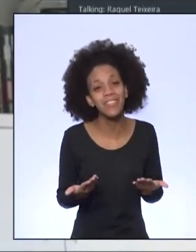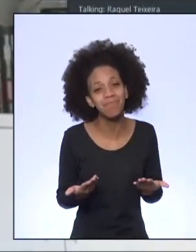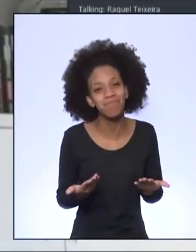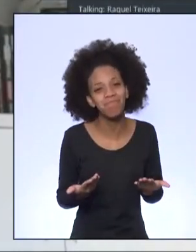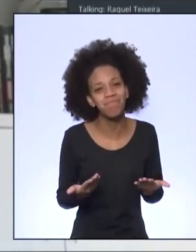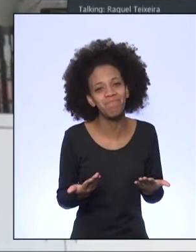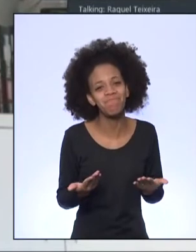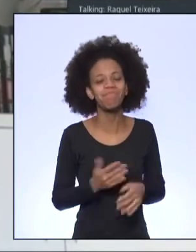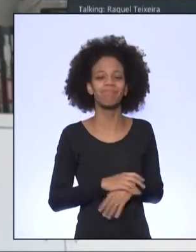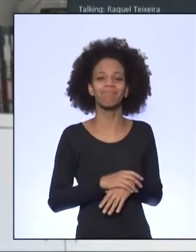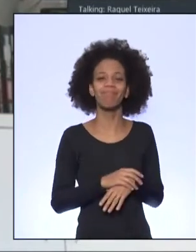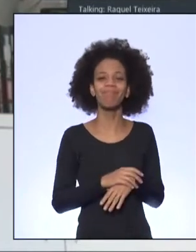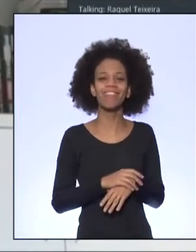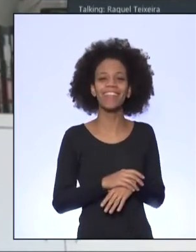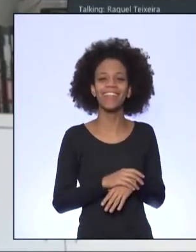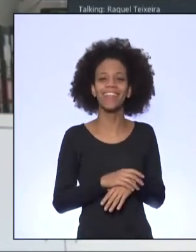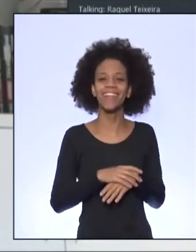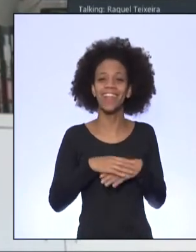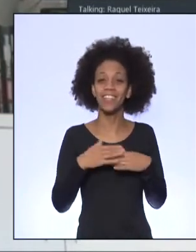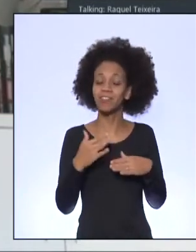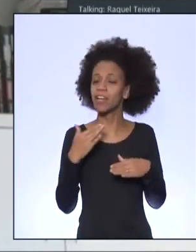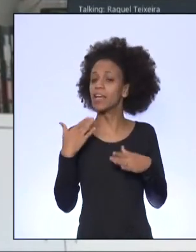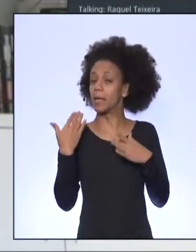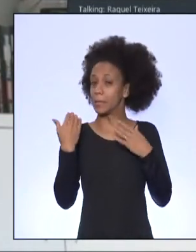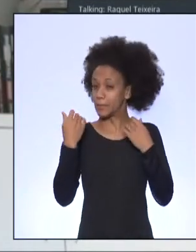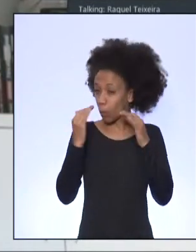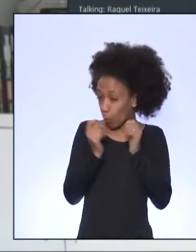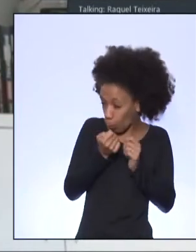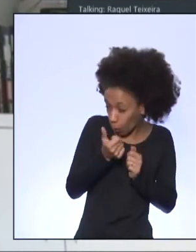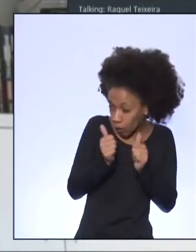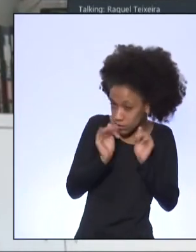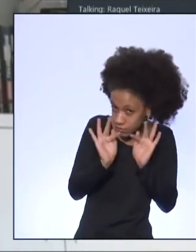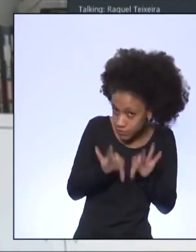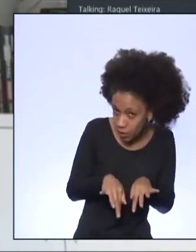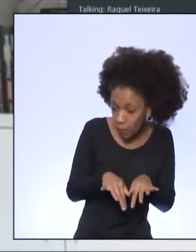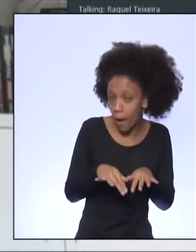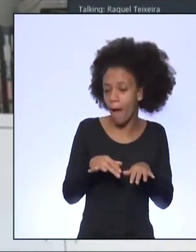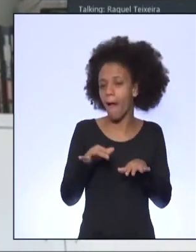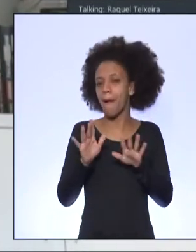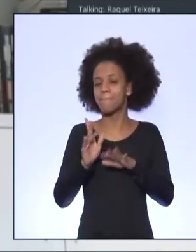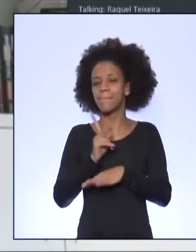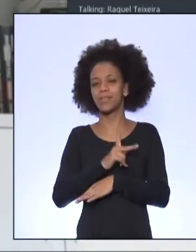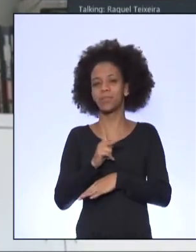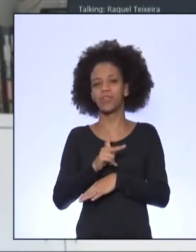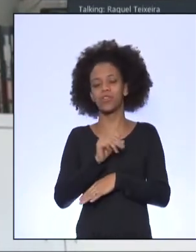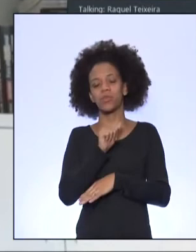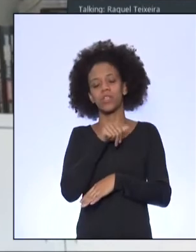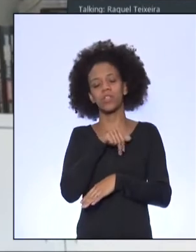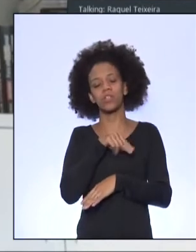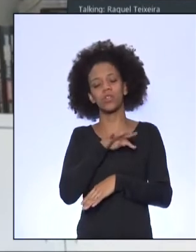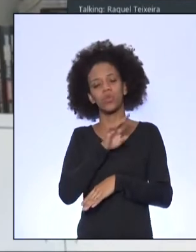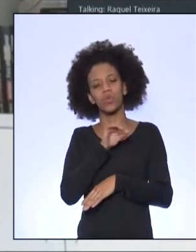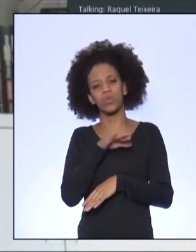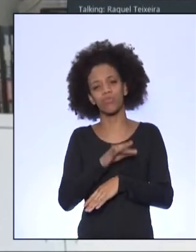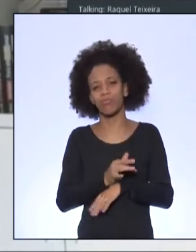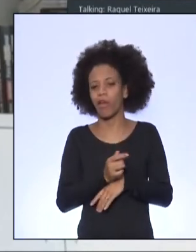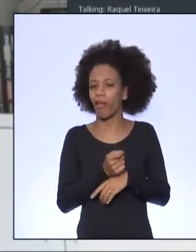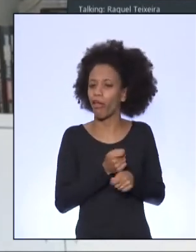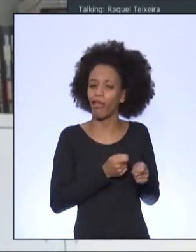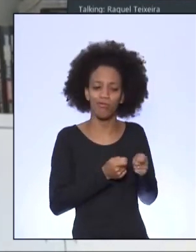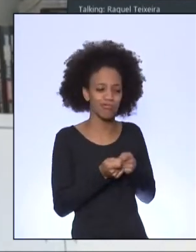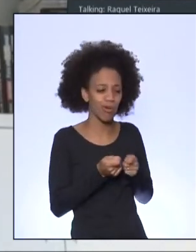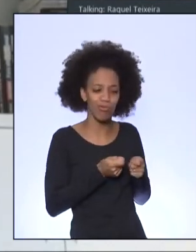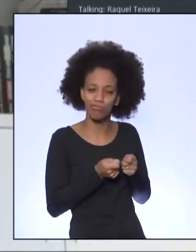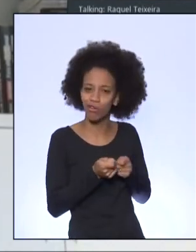suas considerações finais, mas tem tanta coisa. Tem um professor, Antônio, falou exatamente isso. Eu não controlo o comportamento do